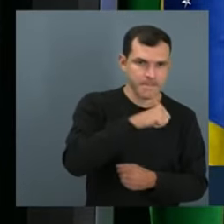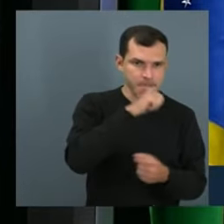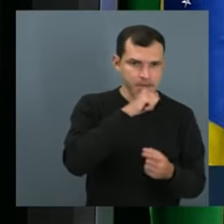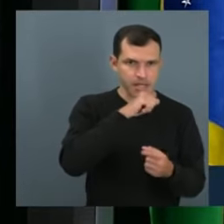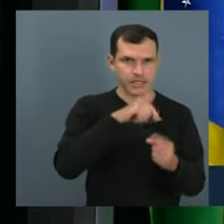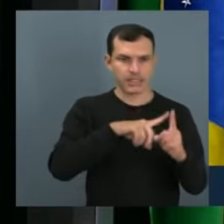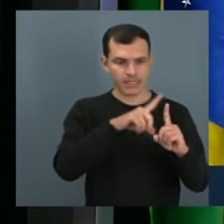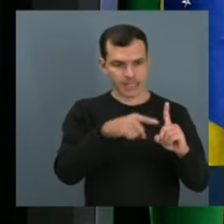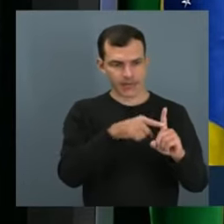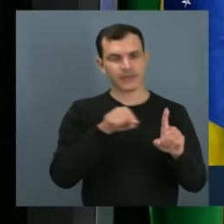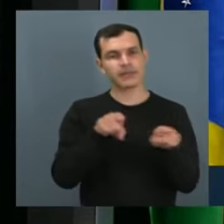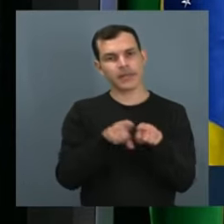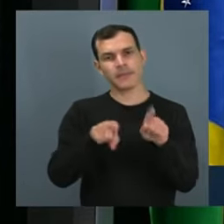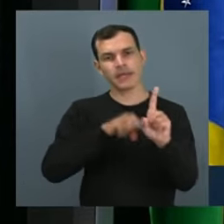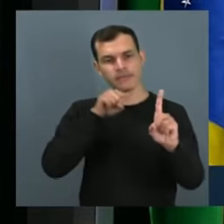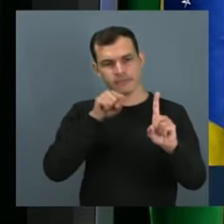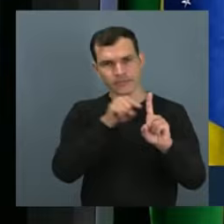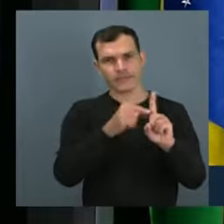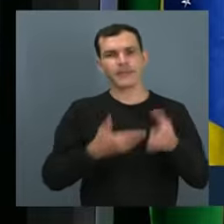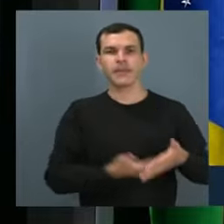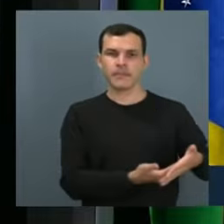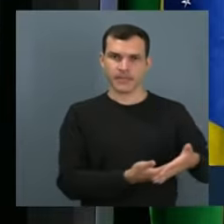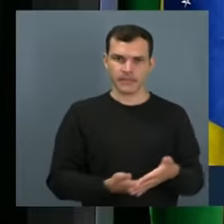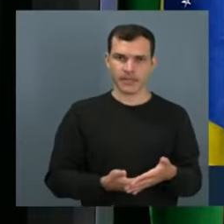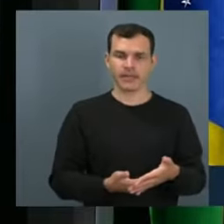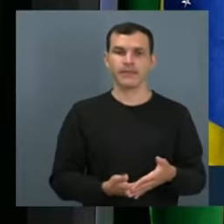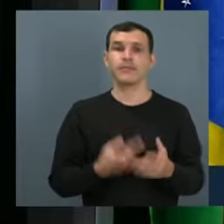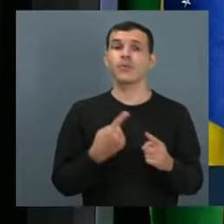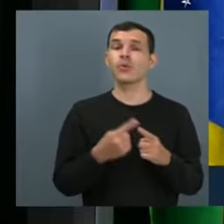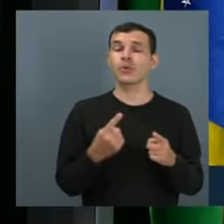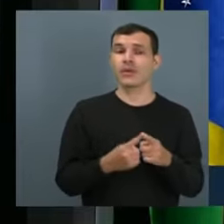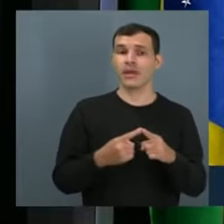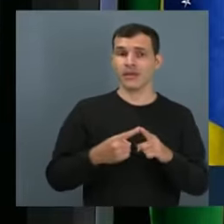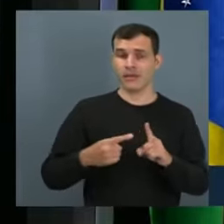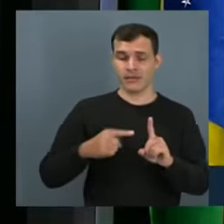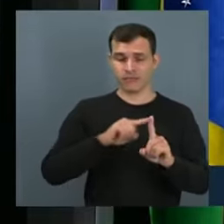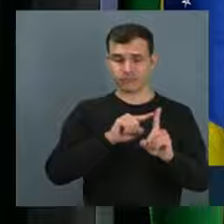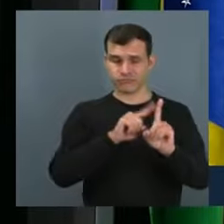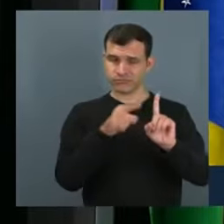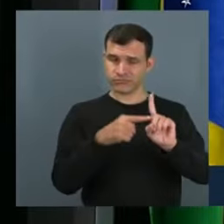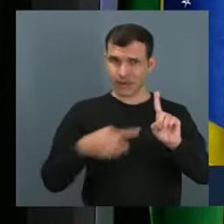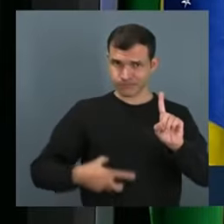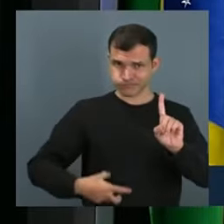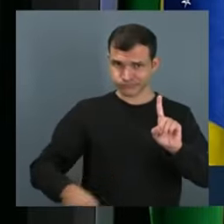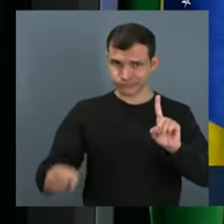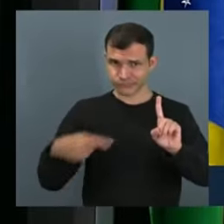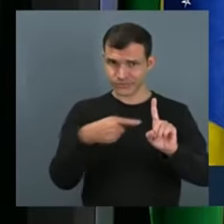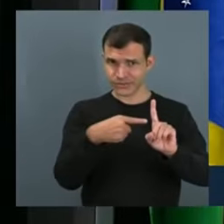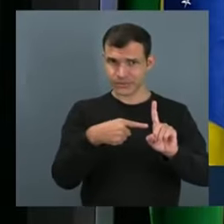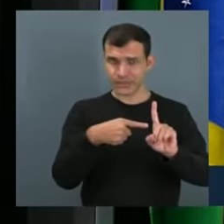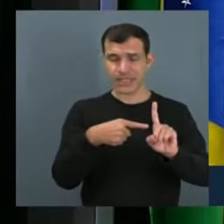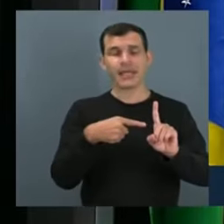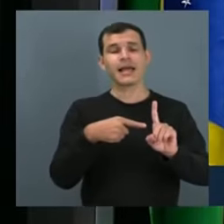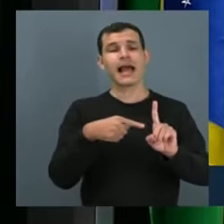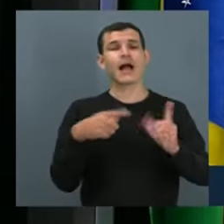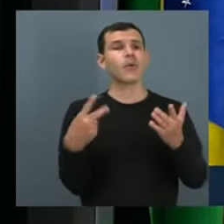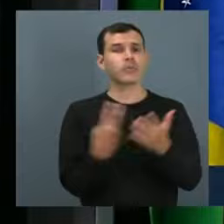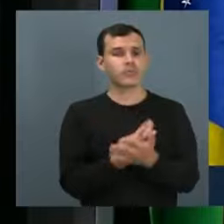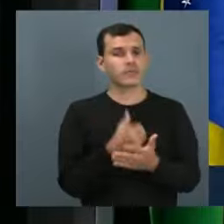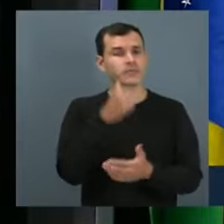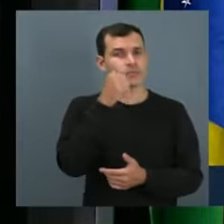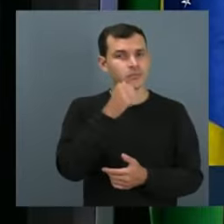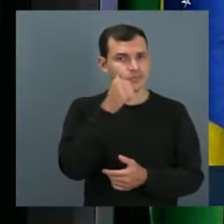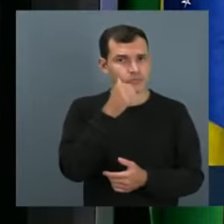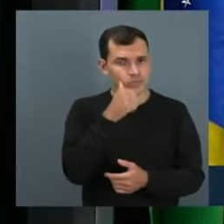emocionais, psicológicas, mentais e até físicas, sem falar nas espirituais. Eu tenho um projeto, inclusive, que já